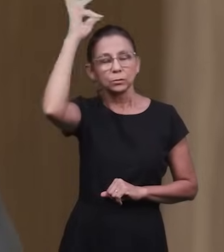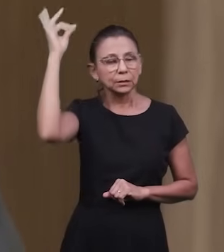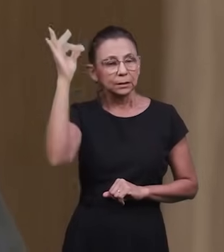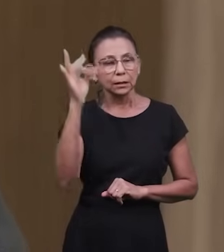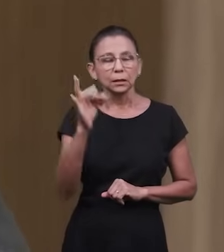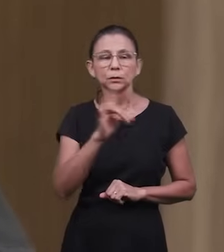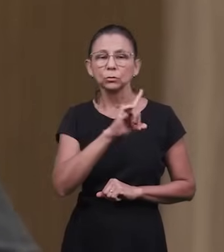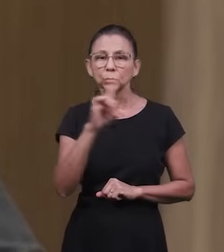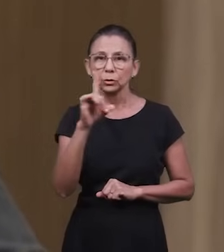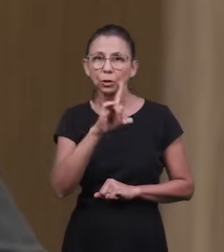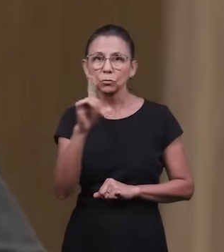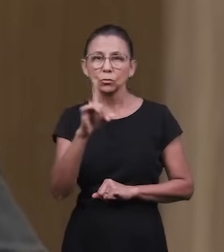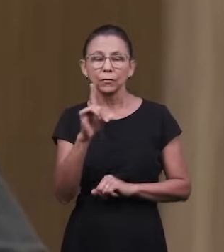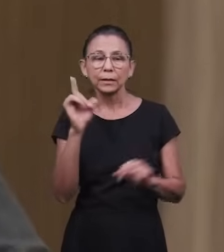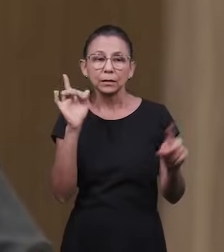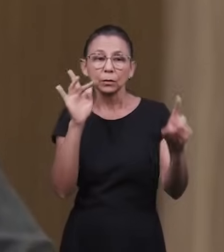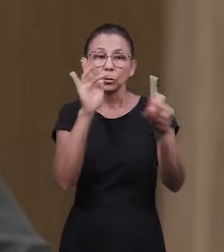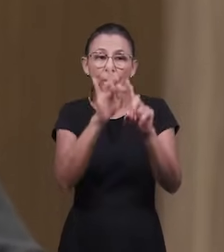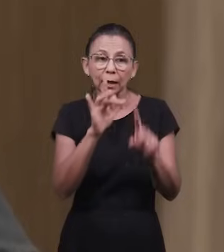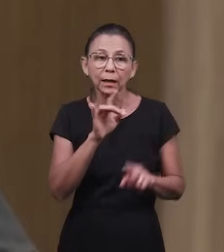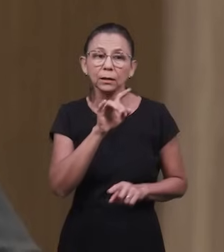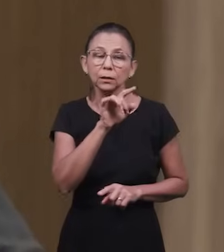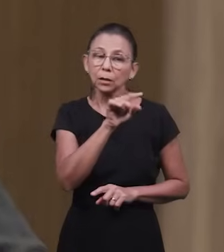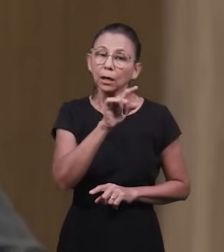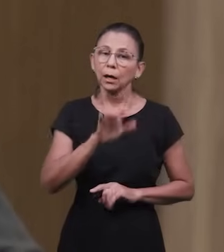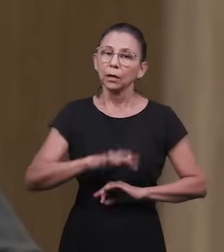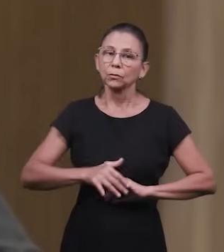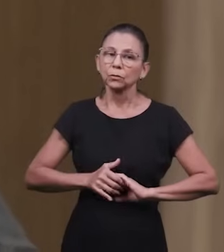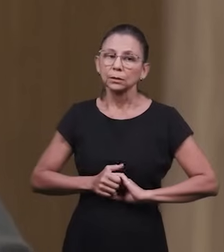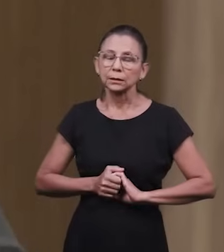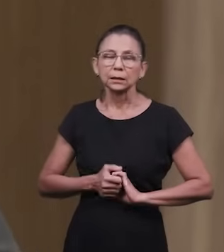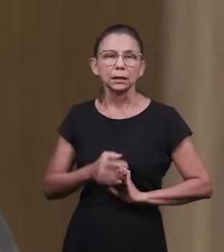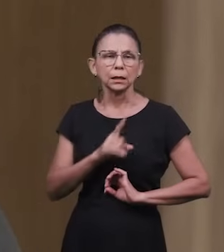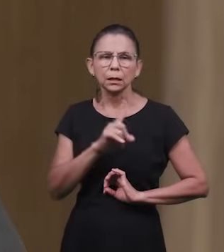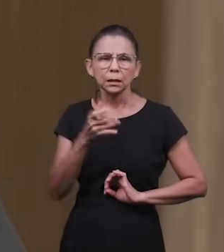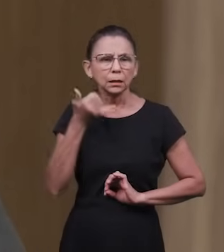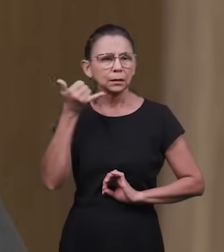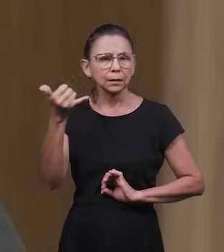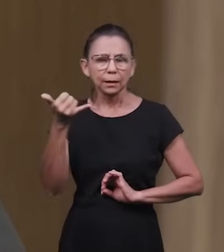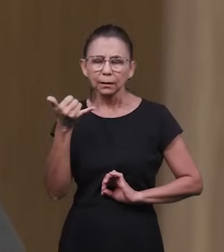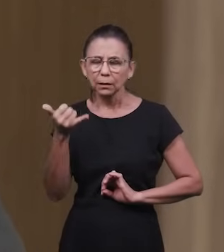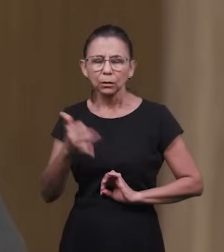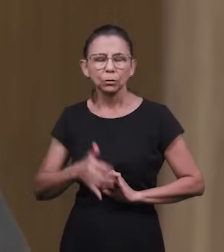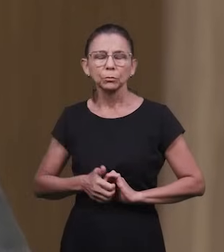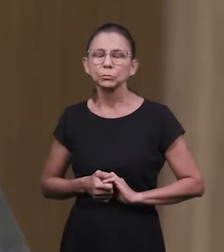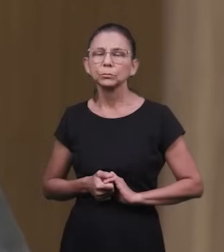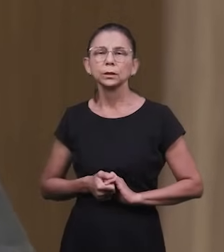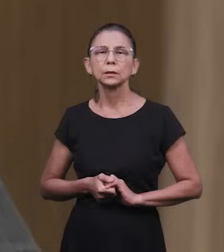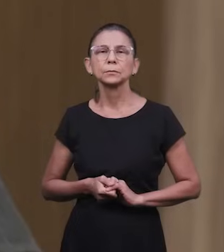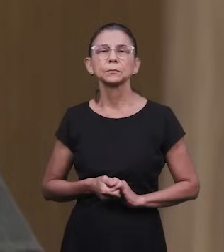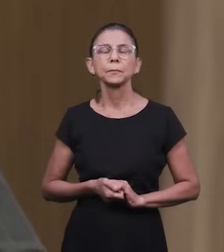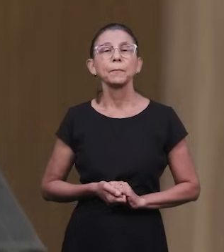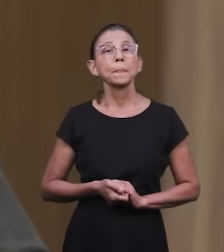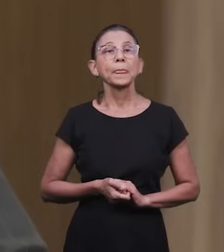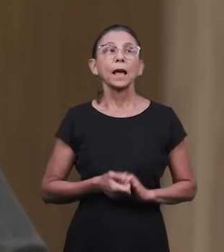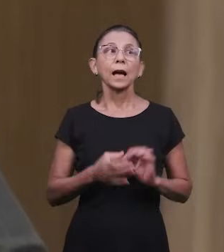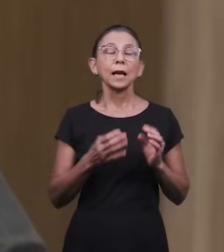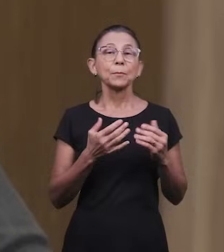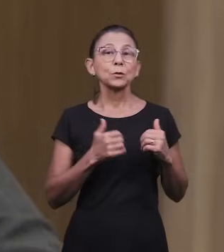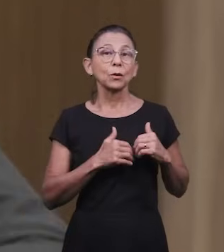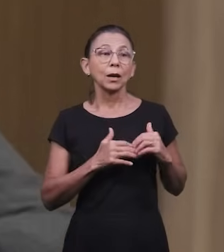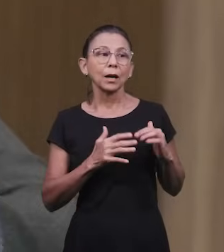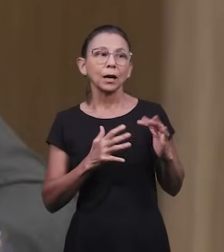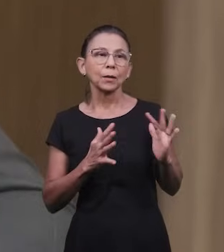espiritual. E ali já cria uma abertura, a pessoa ela fica mais sensível a ouvir, né, a